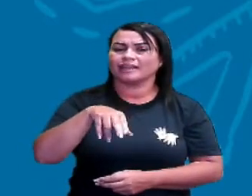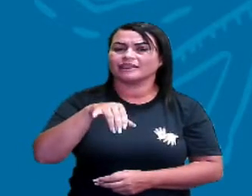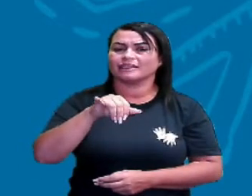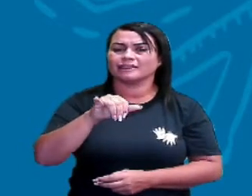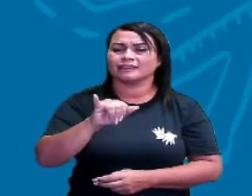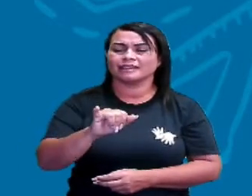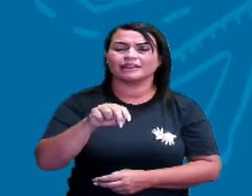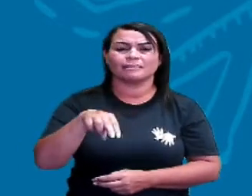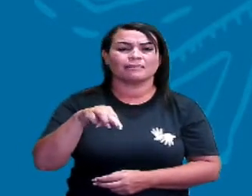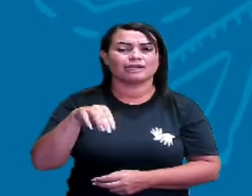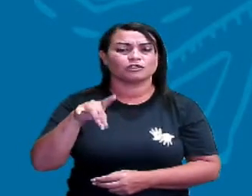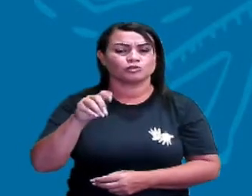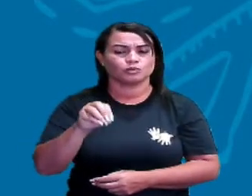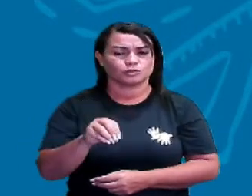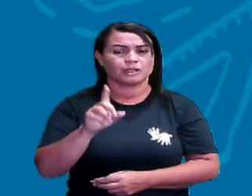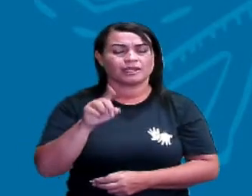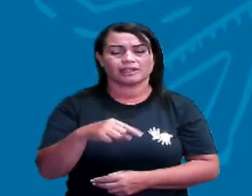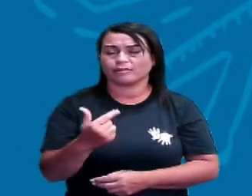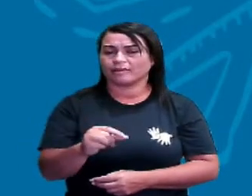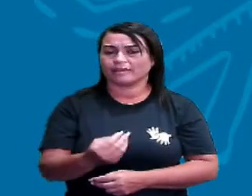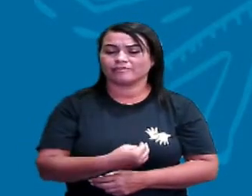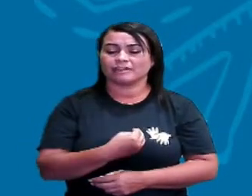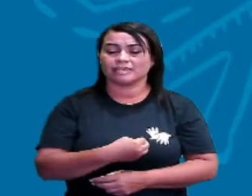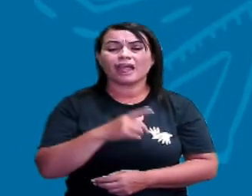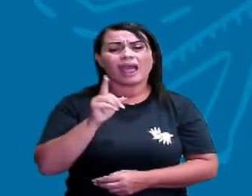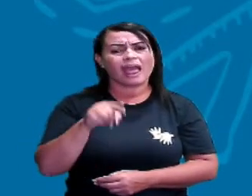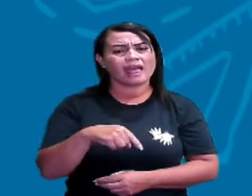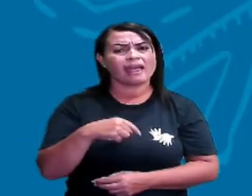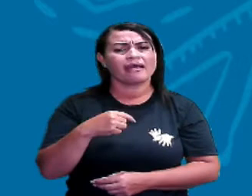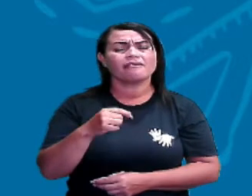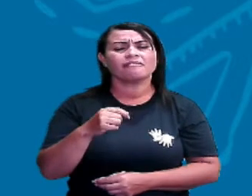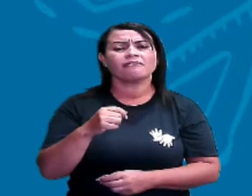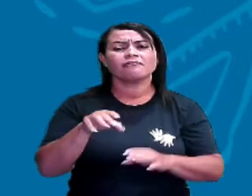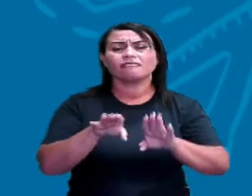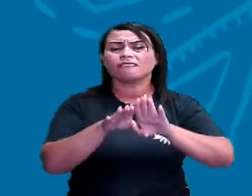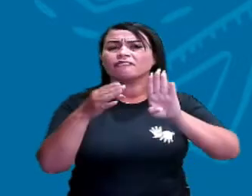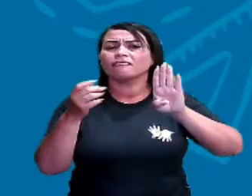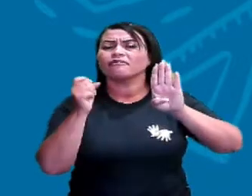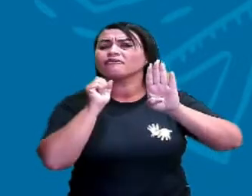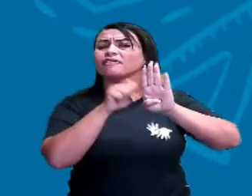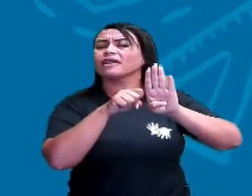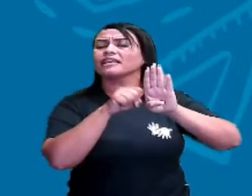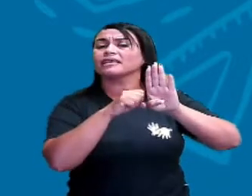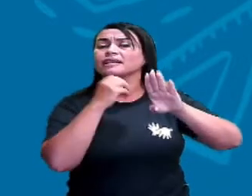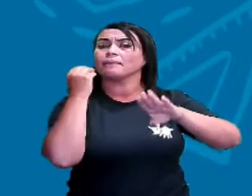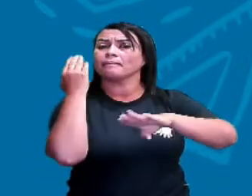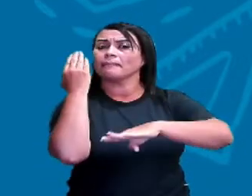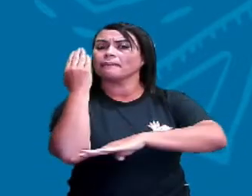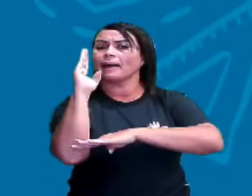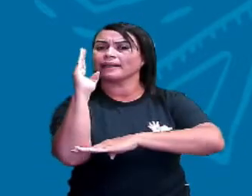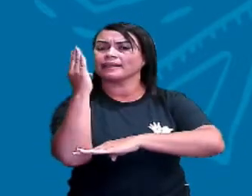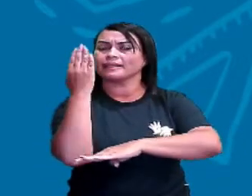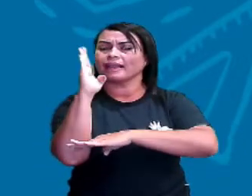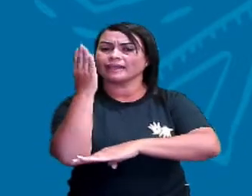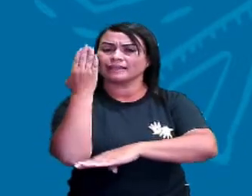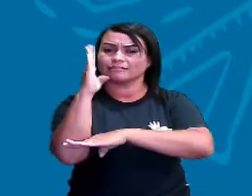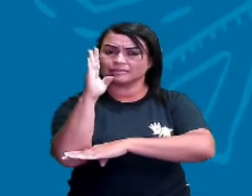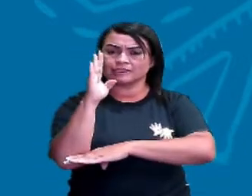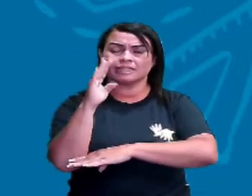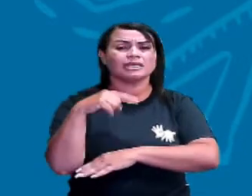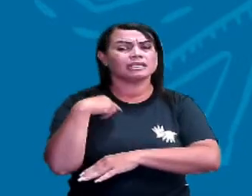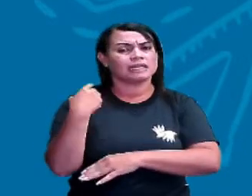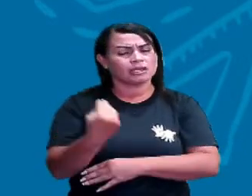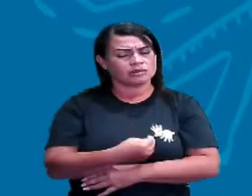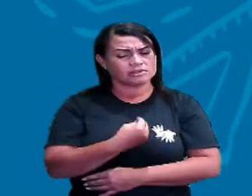inanimado. Ela é feita de madeira e faz parte do nosso cotidiano. Encontramos